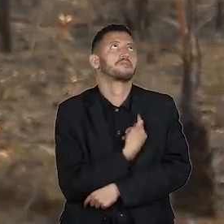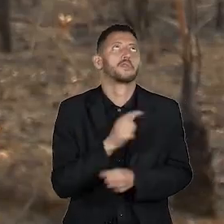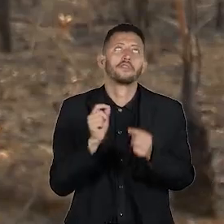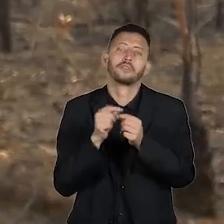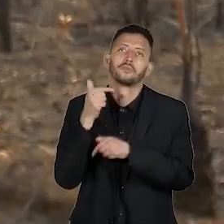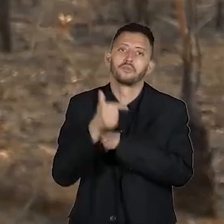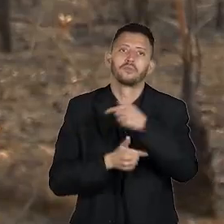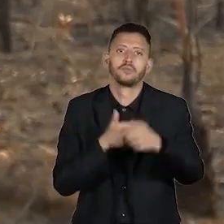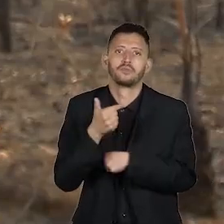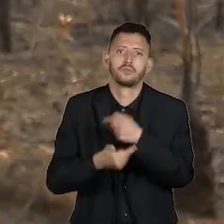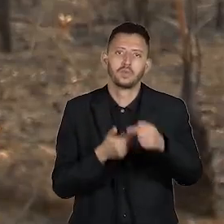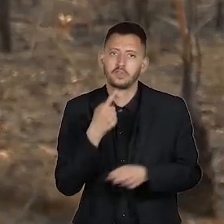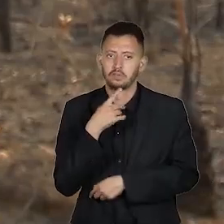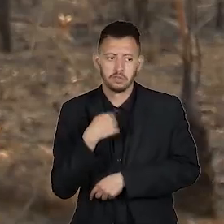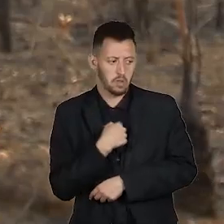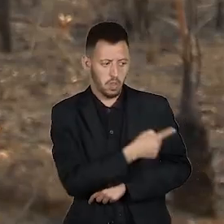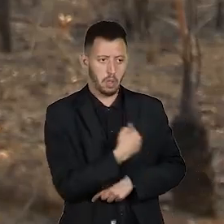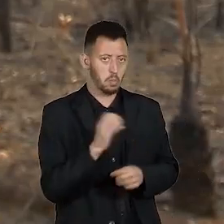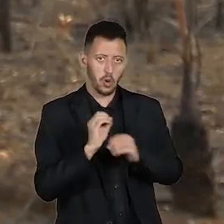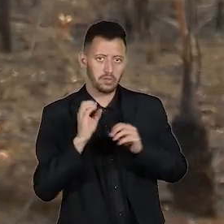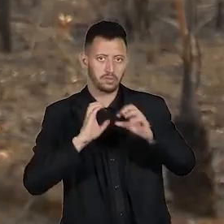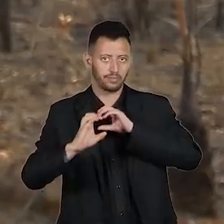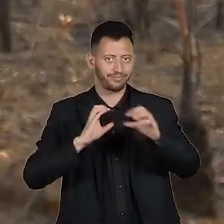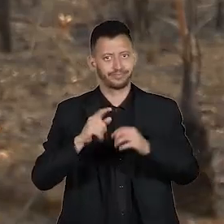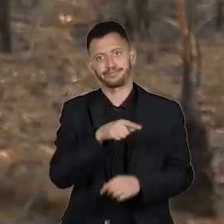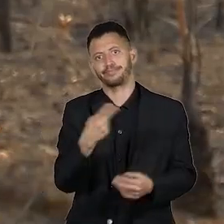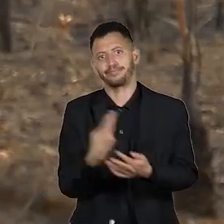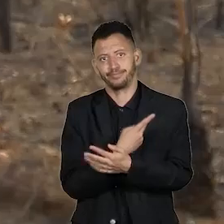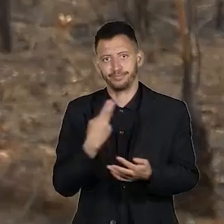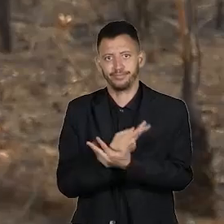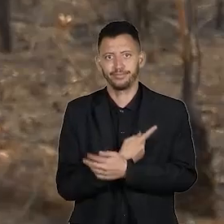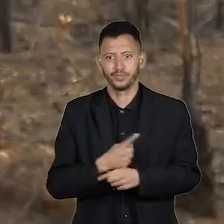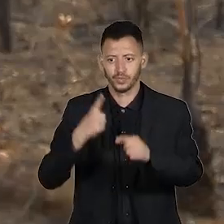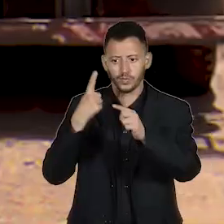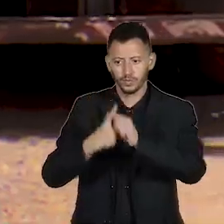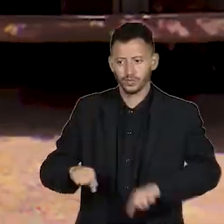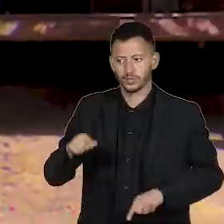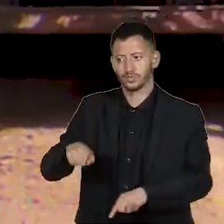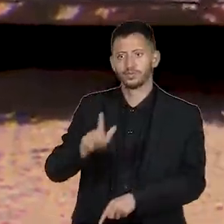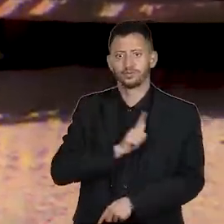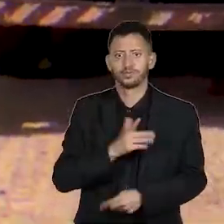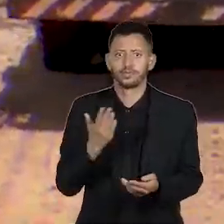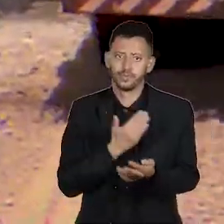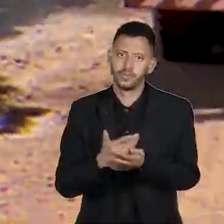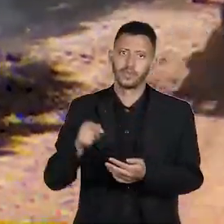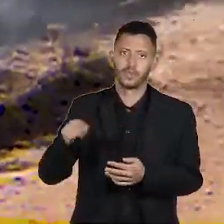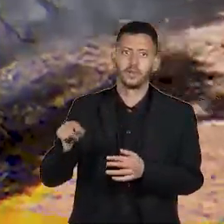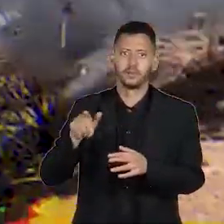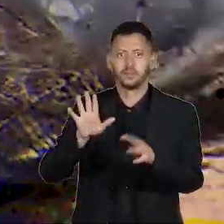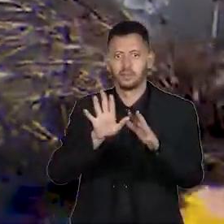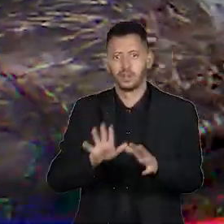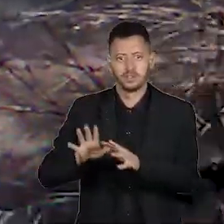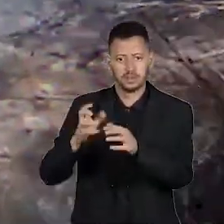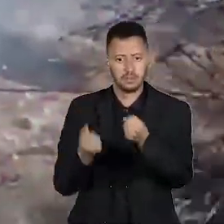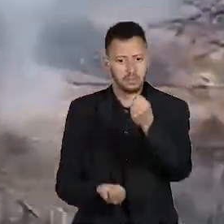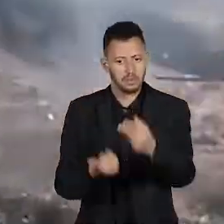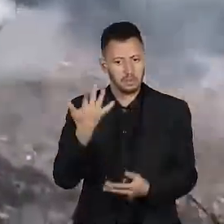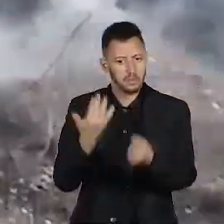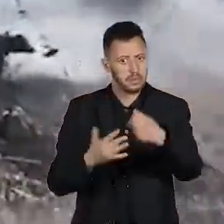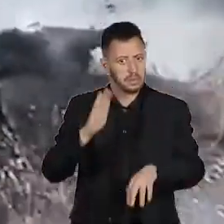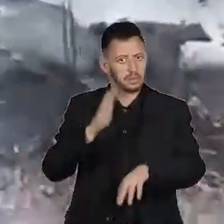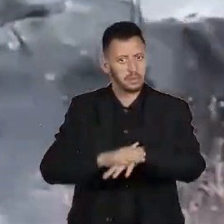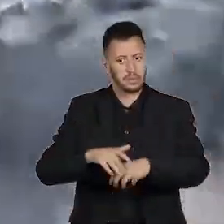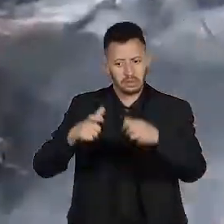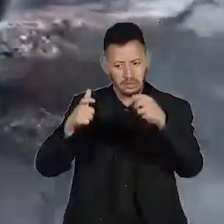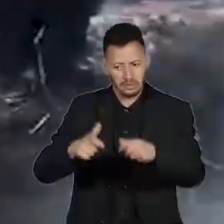gente estiver fazendo um trabalho e a gente não se comunicar, fatalmente ia dar errado. O combate ainda segue no parque, já que o